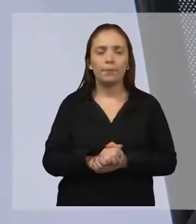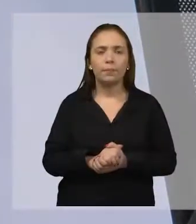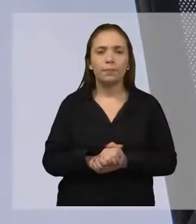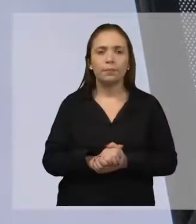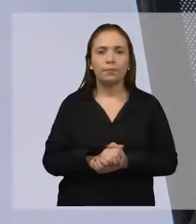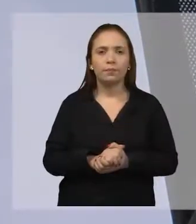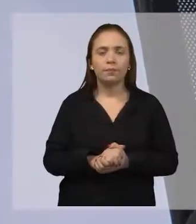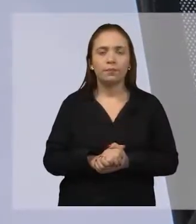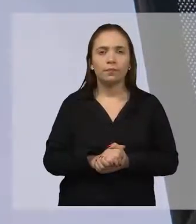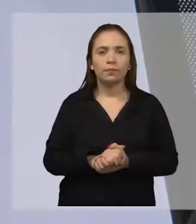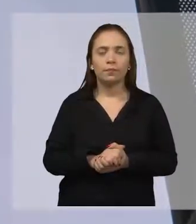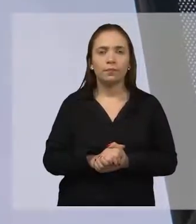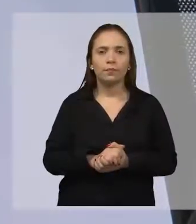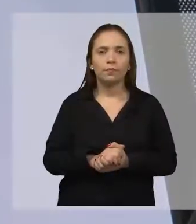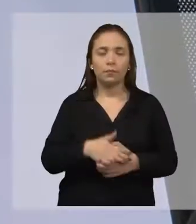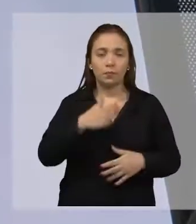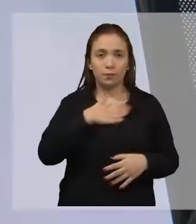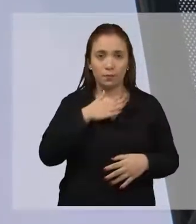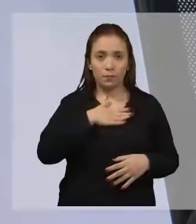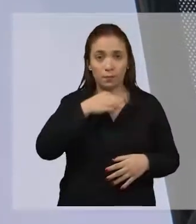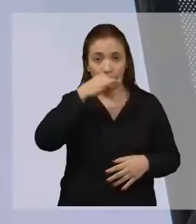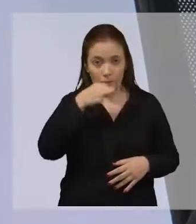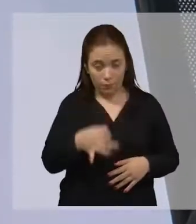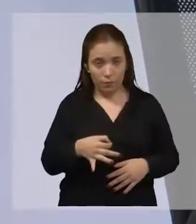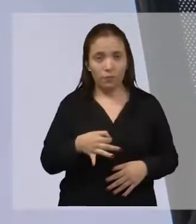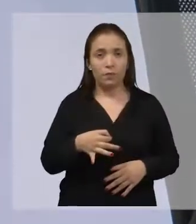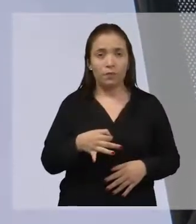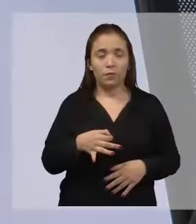Quem chamou a atenção para a peculiaridade